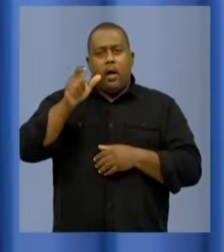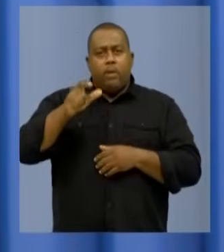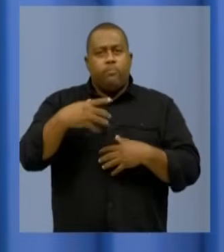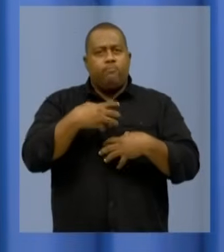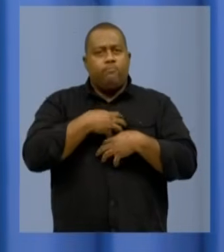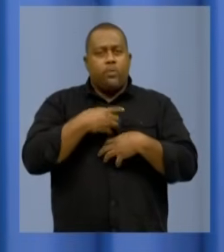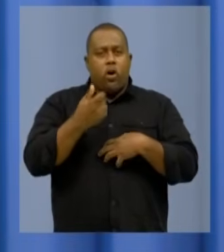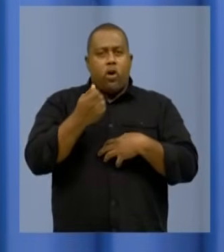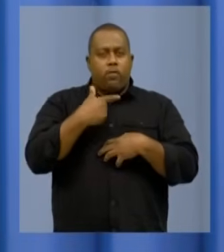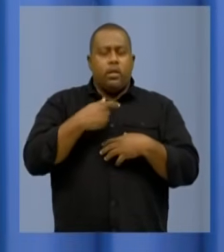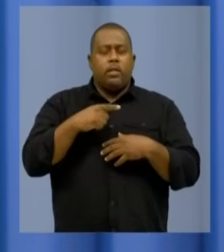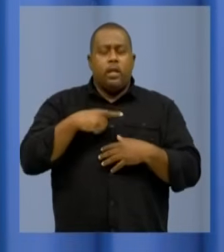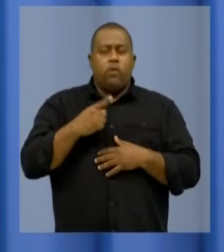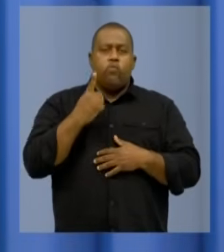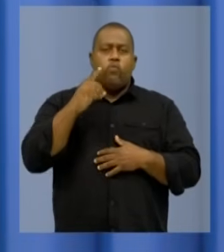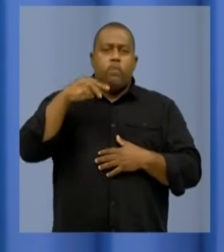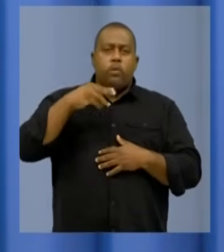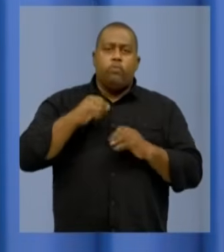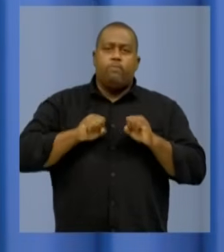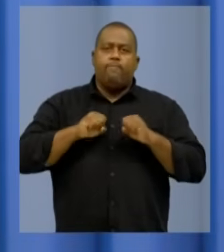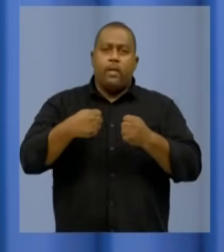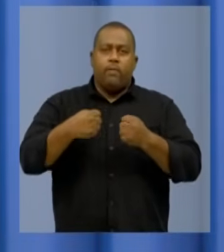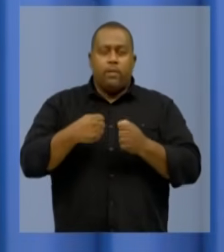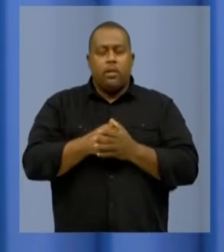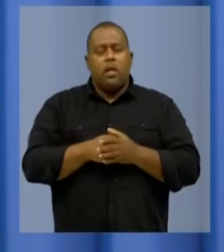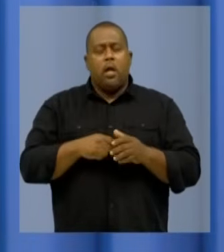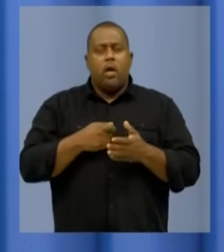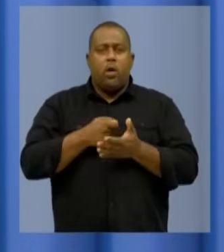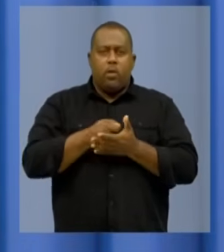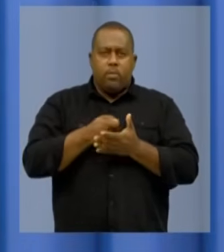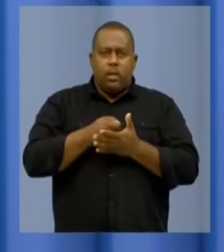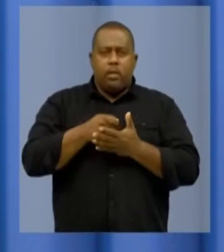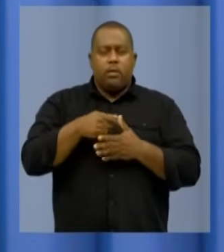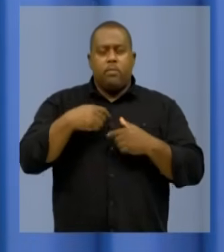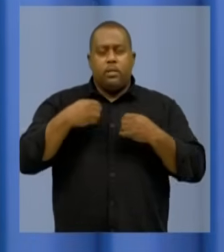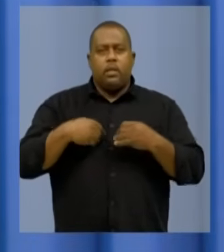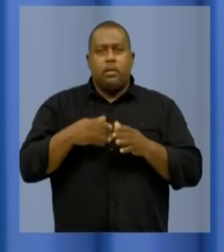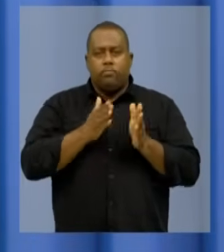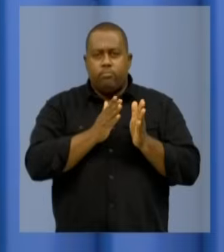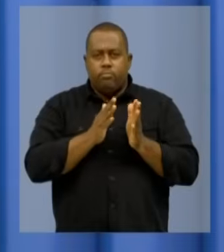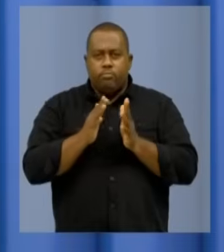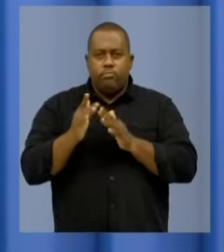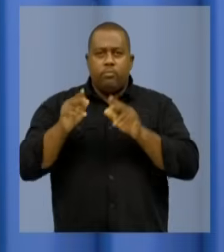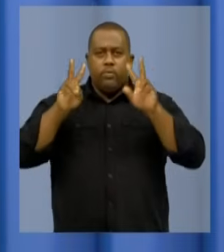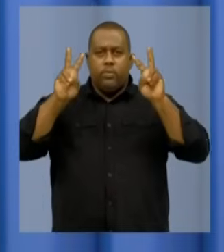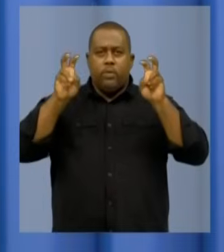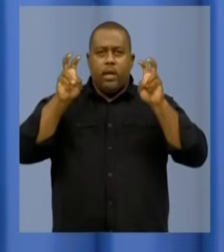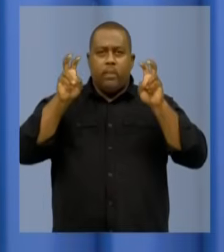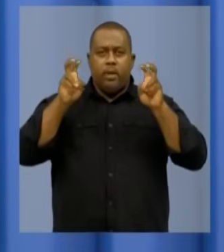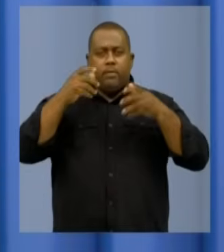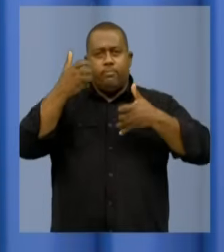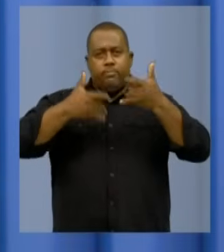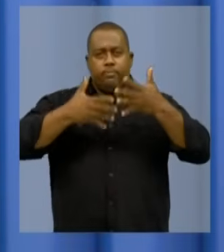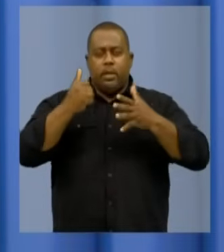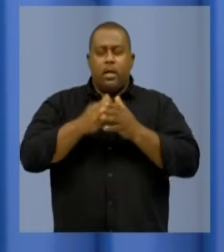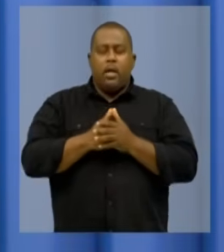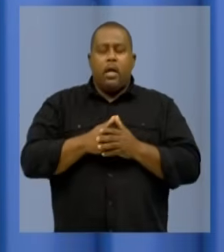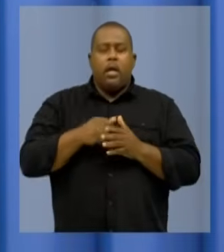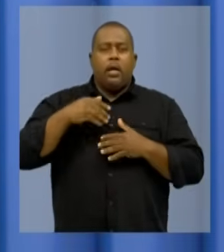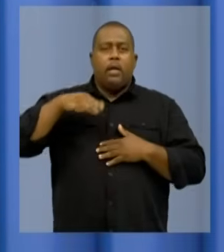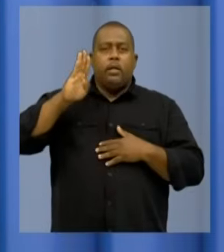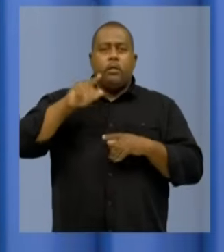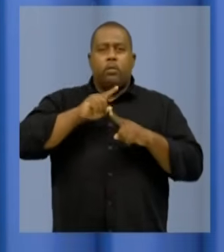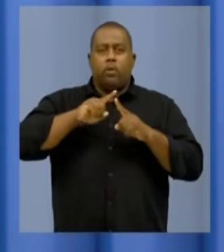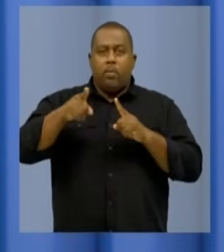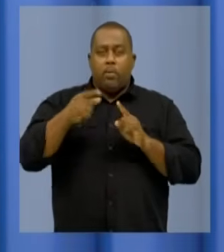ofendido terá 1 minuto para a defesa e deve se manter dentro do tema. Os candidatos não poderão exibir